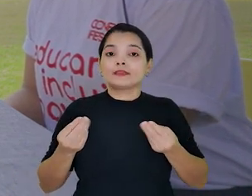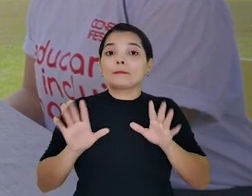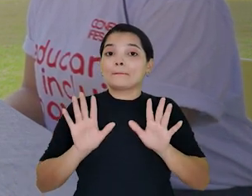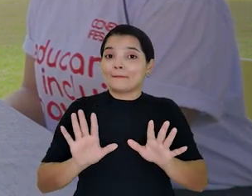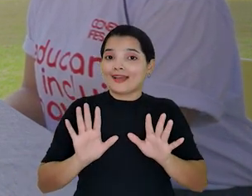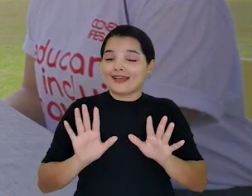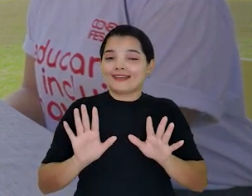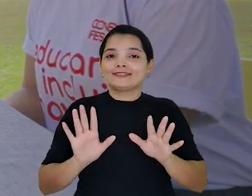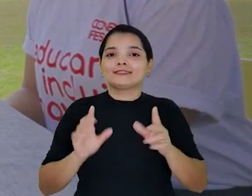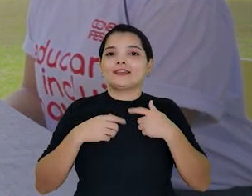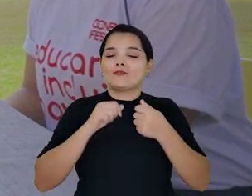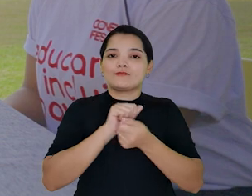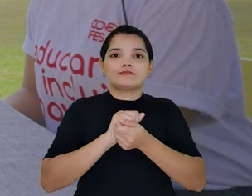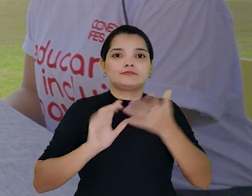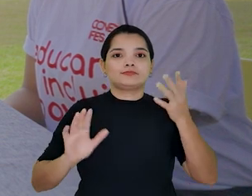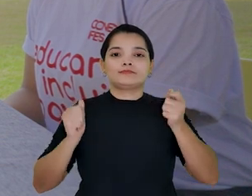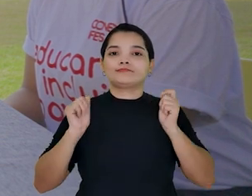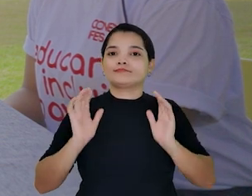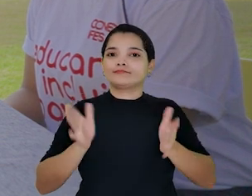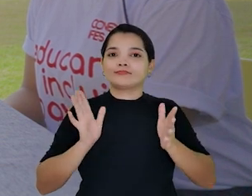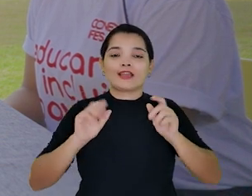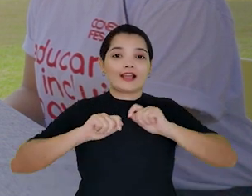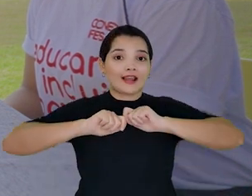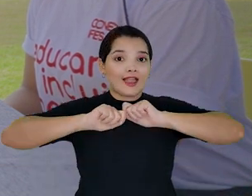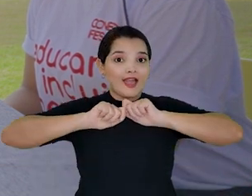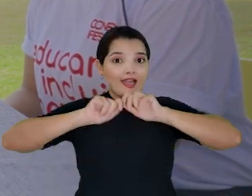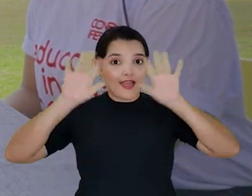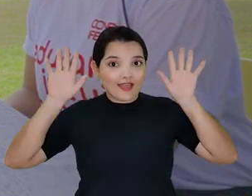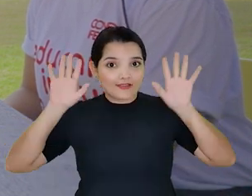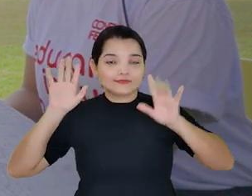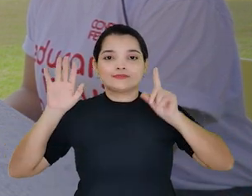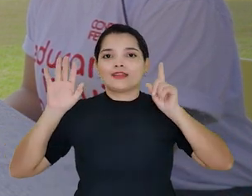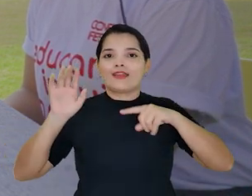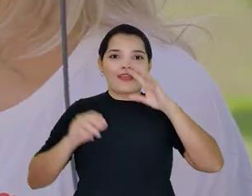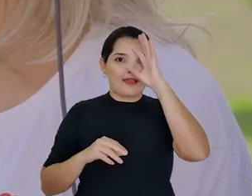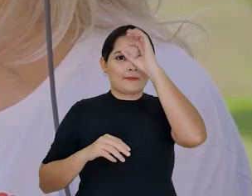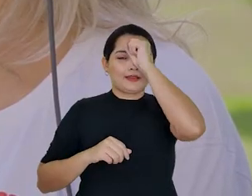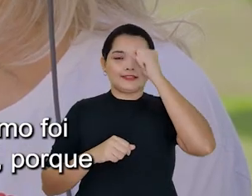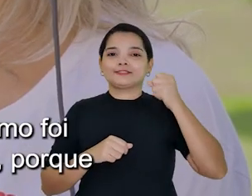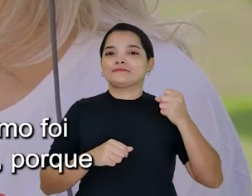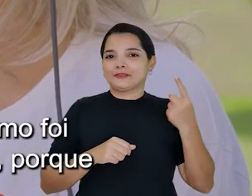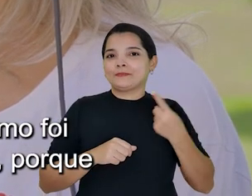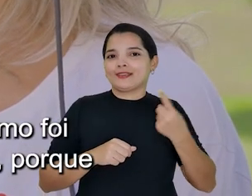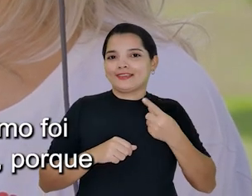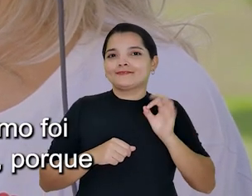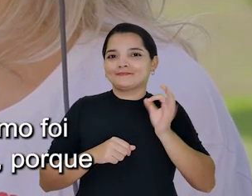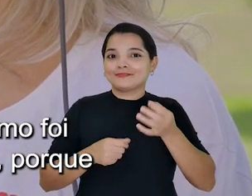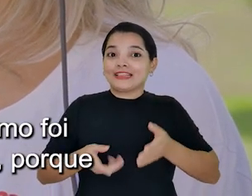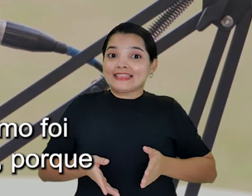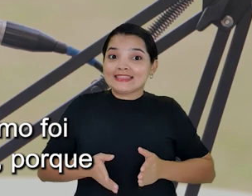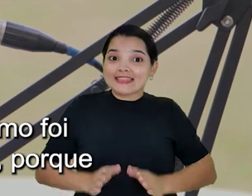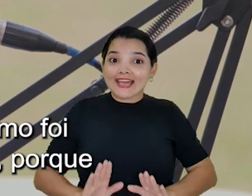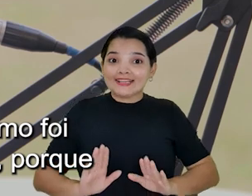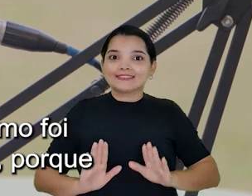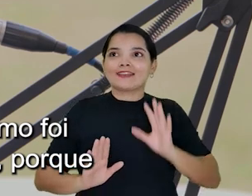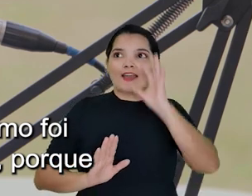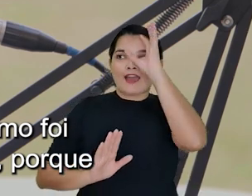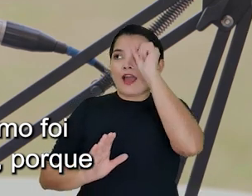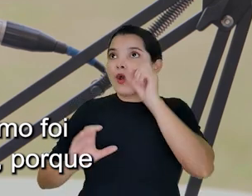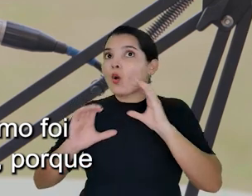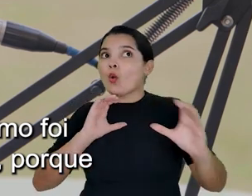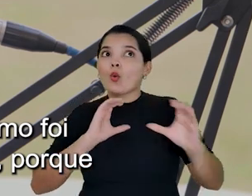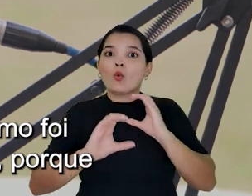a oralidade né é o que a gente aprende é o que a gente primeiro aprende né Depois que nas sim ah agora